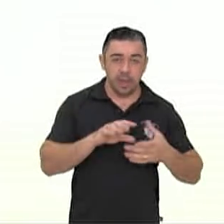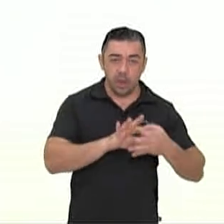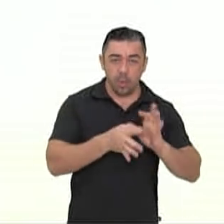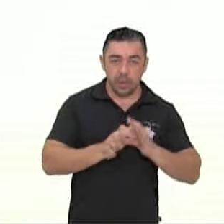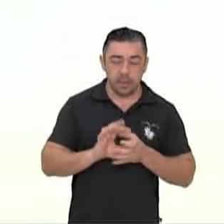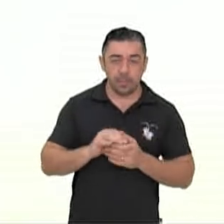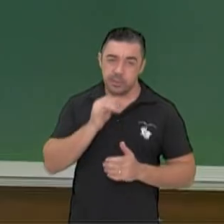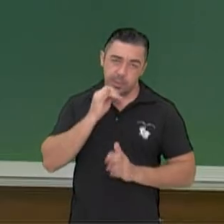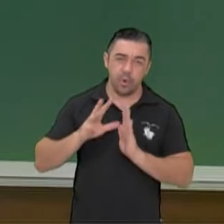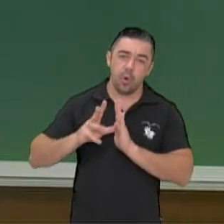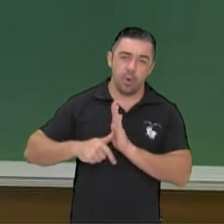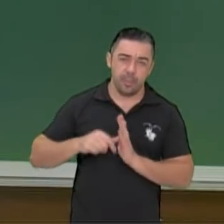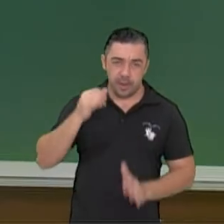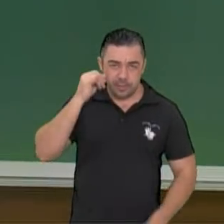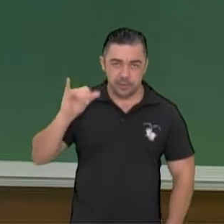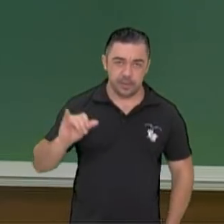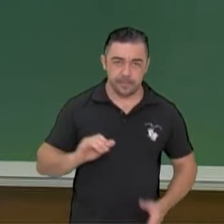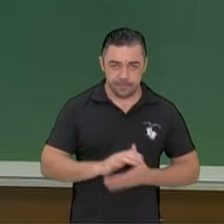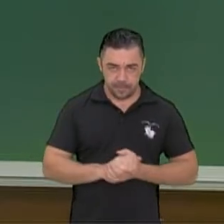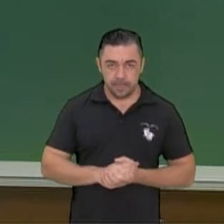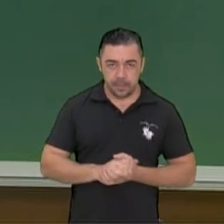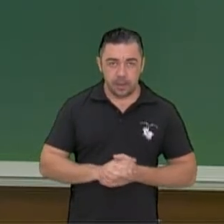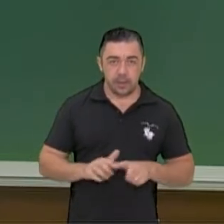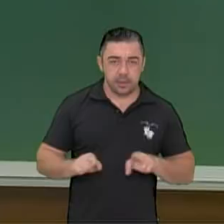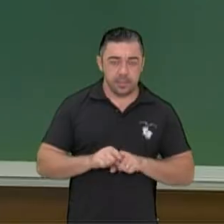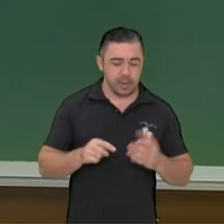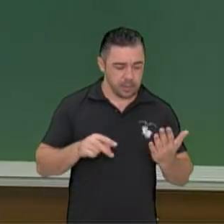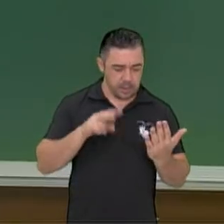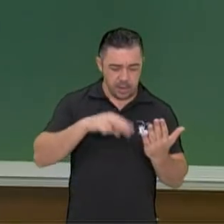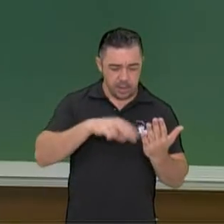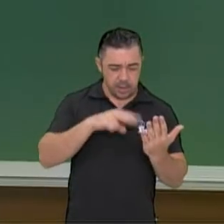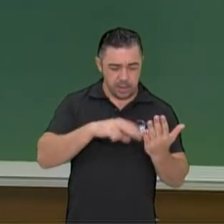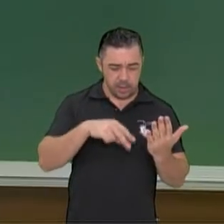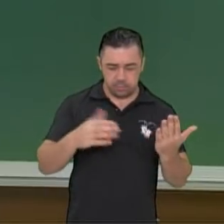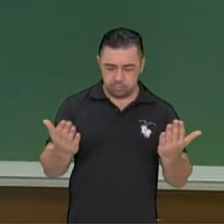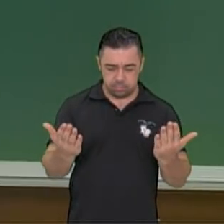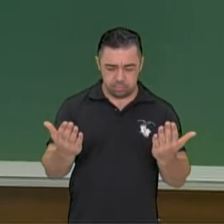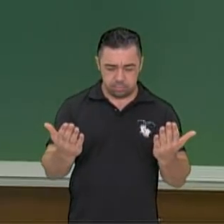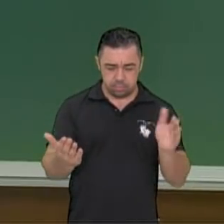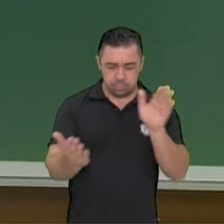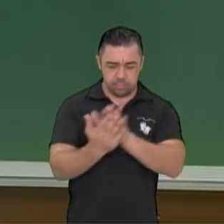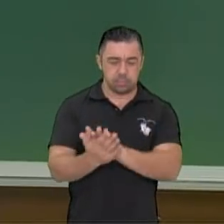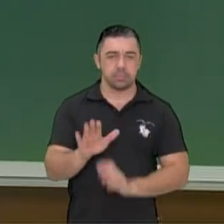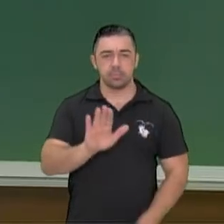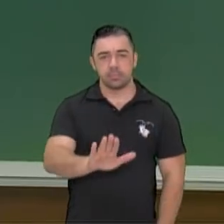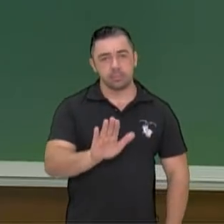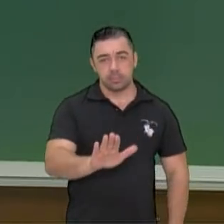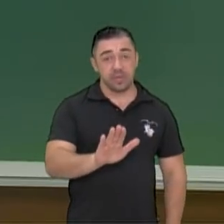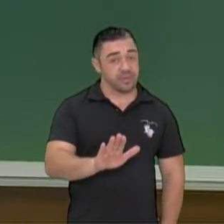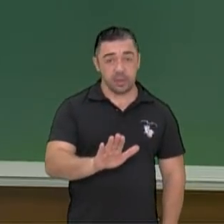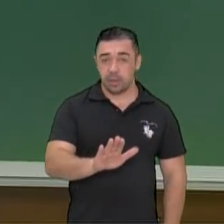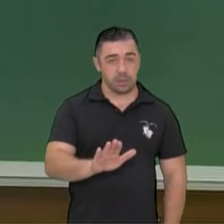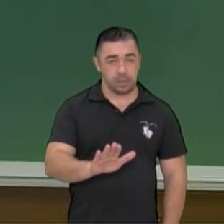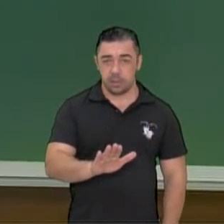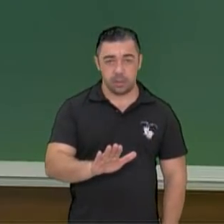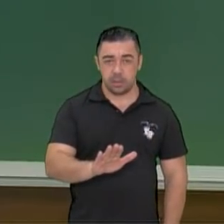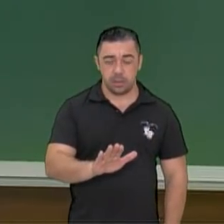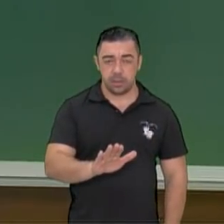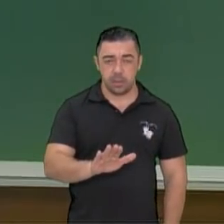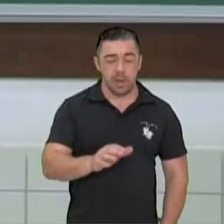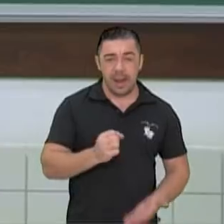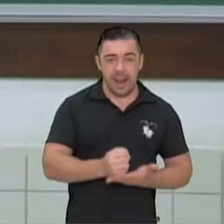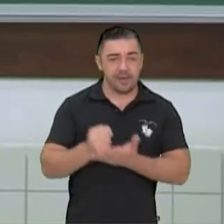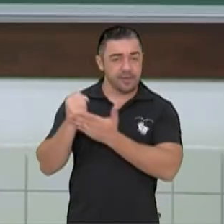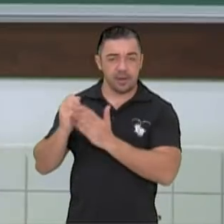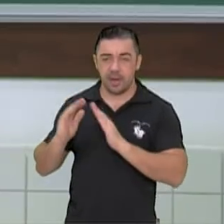que você pudesse, os monges chegassem ali, faziam a leitura, fechava e fica ali acorrentado. O livro está acorrentado, você não pode levar